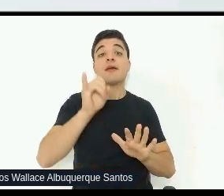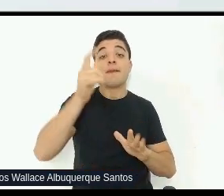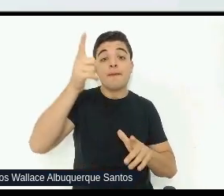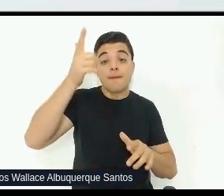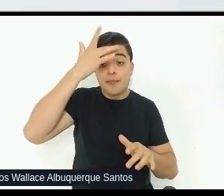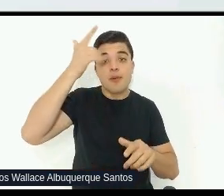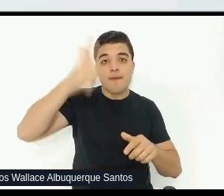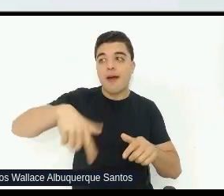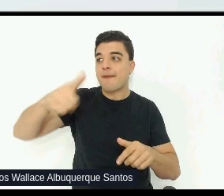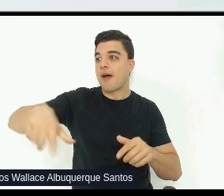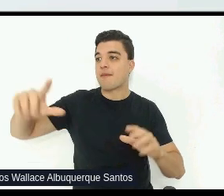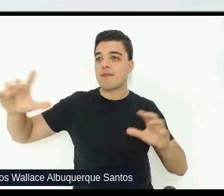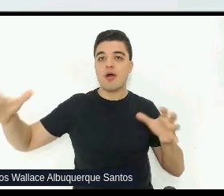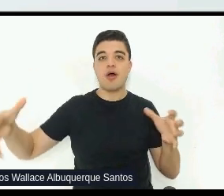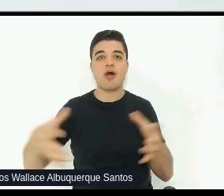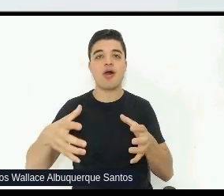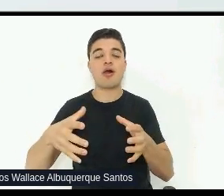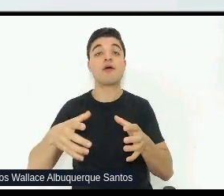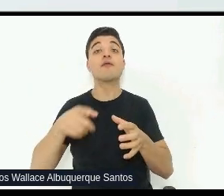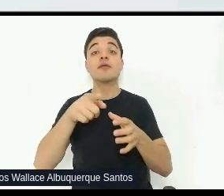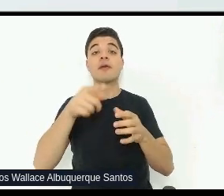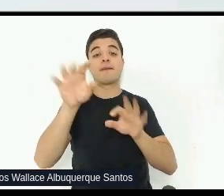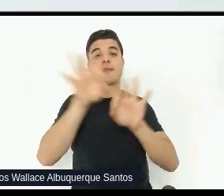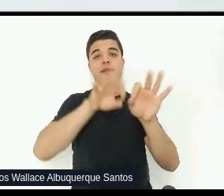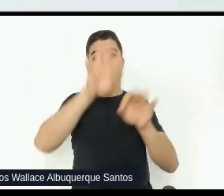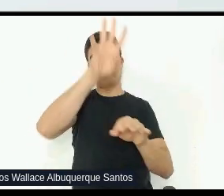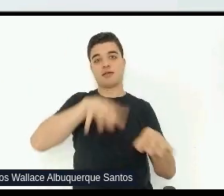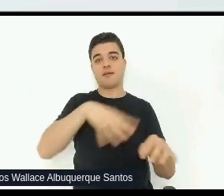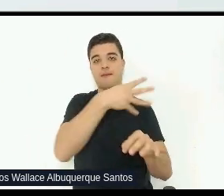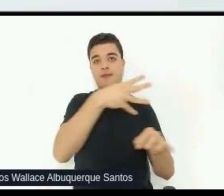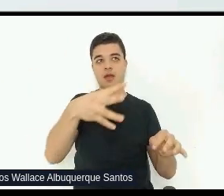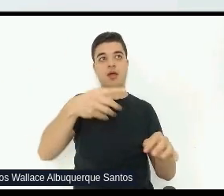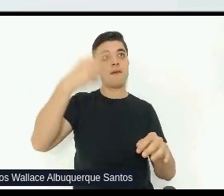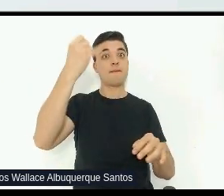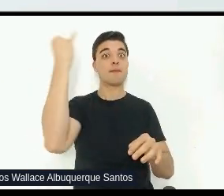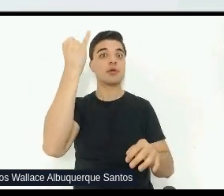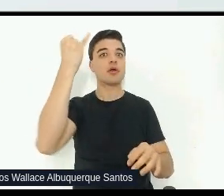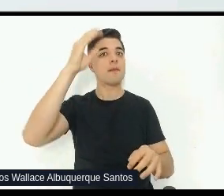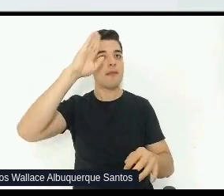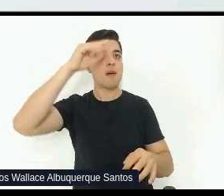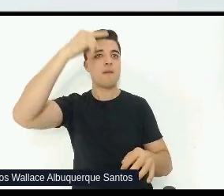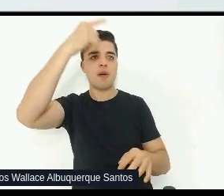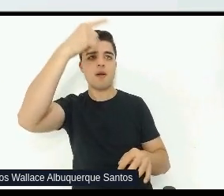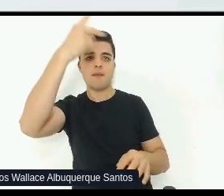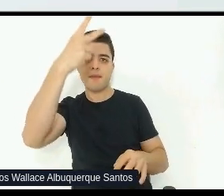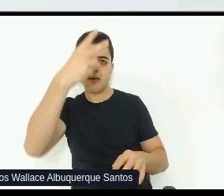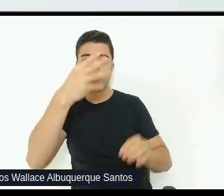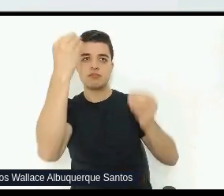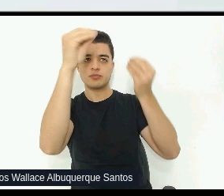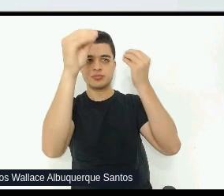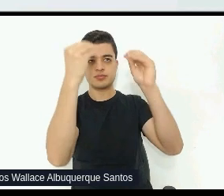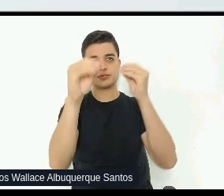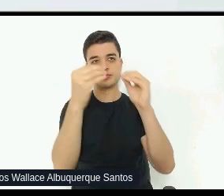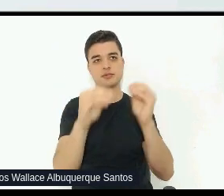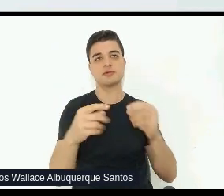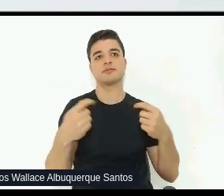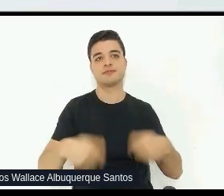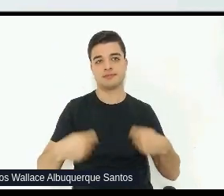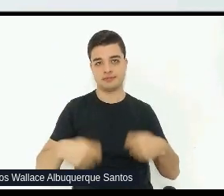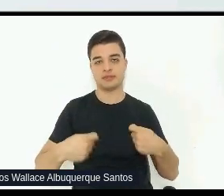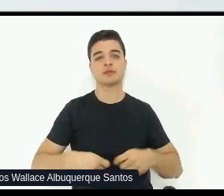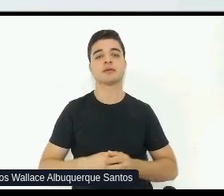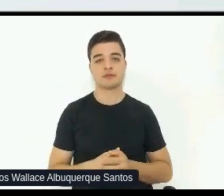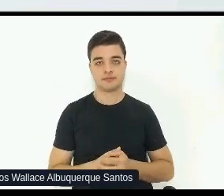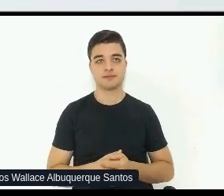uma priorização daquela tabela, de tudo que você encontrou. Você pode usar, por exemplo, uma tabela Gucci, uma matriz Gucci, para poder fazer essa priorização.